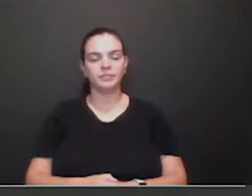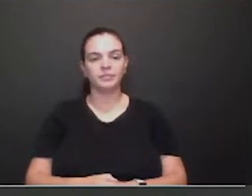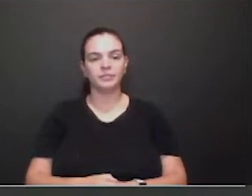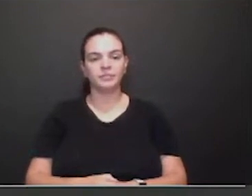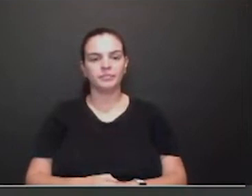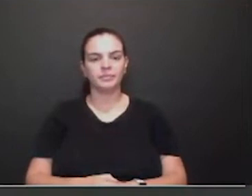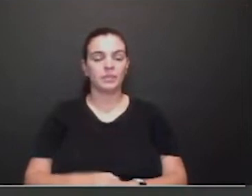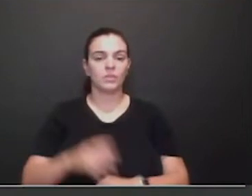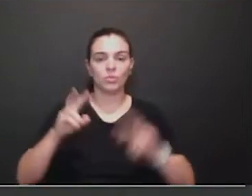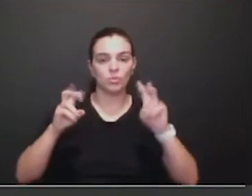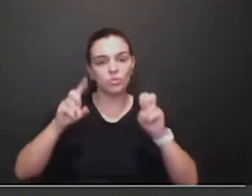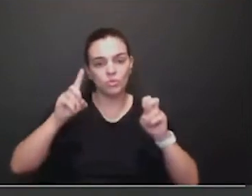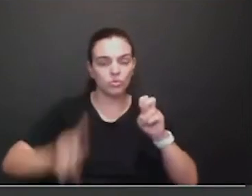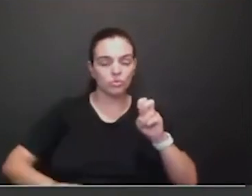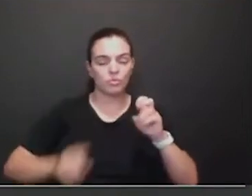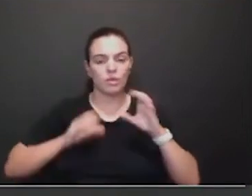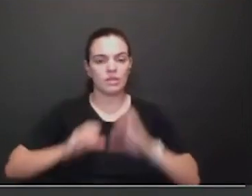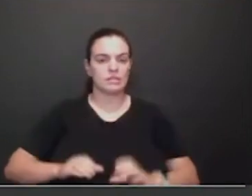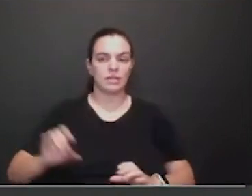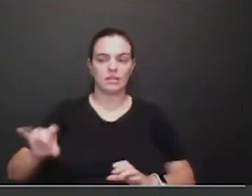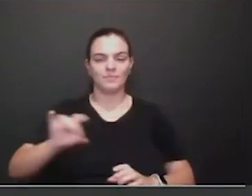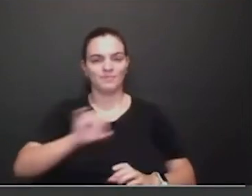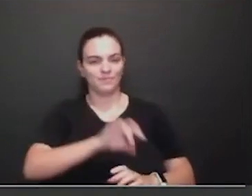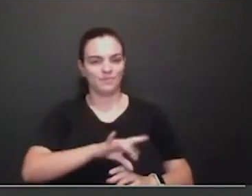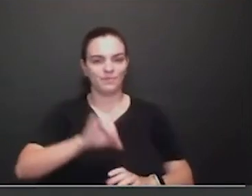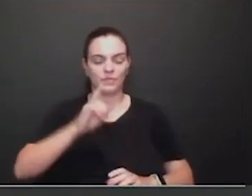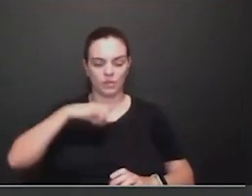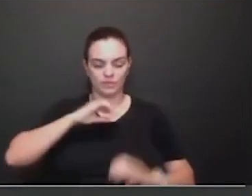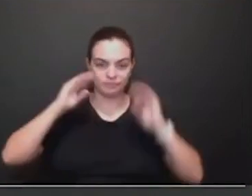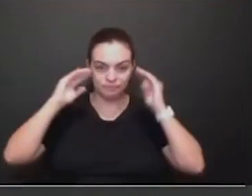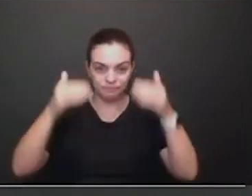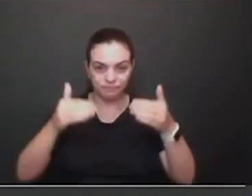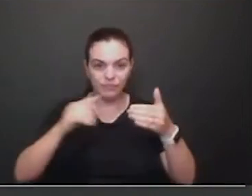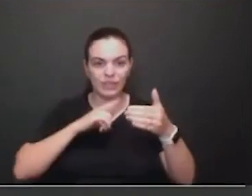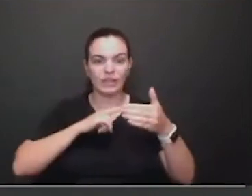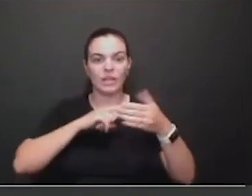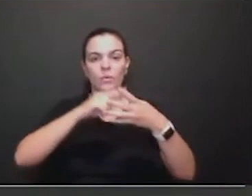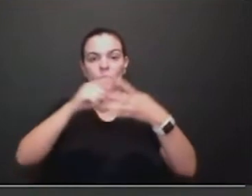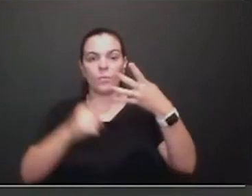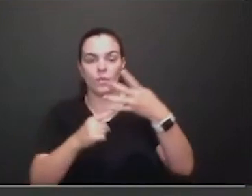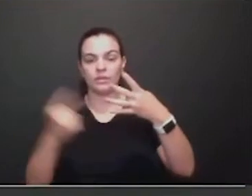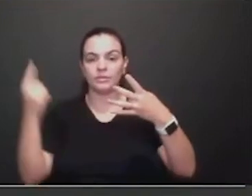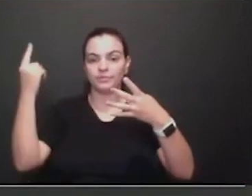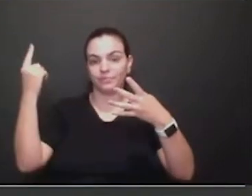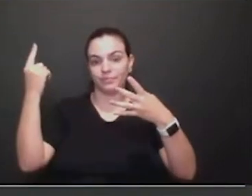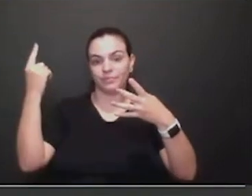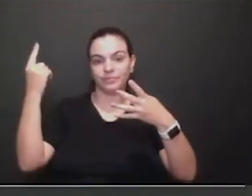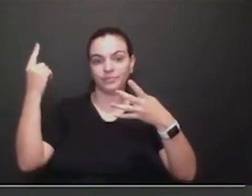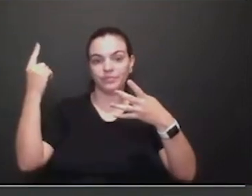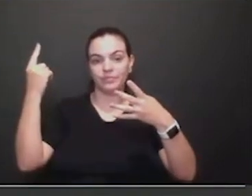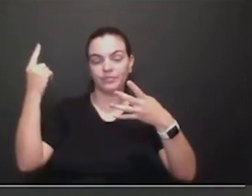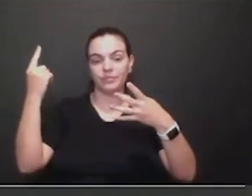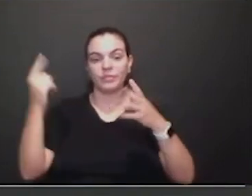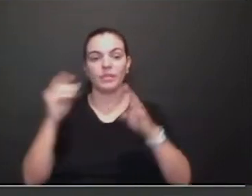dos cidadãos, né? Então, a gente tem também ali relacionado 4 produtos da FAS, em destaque o programa Anjos